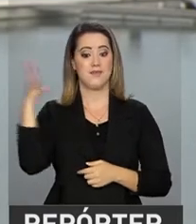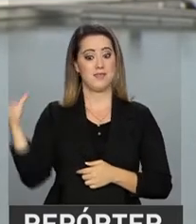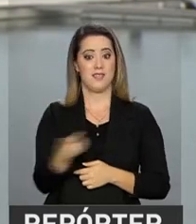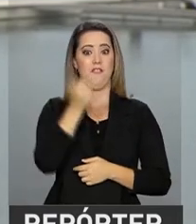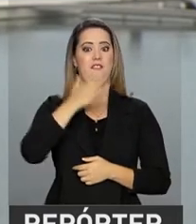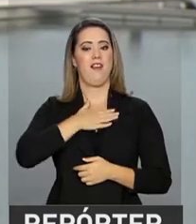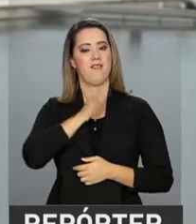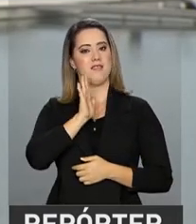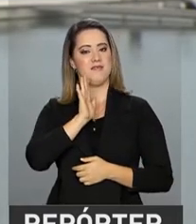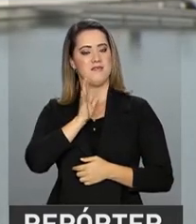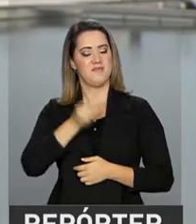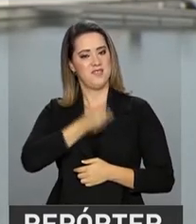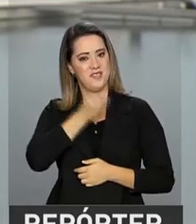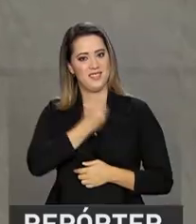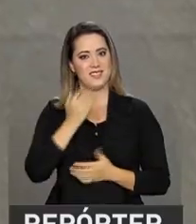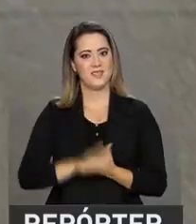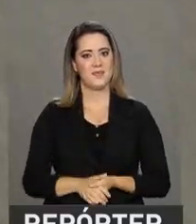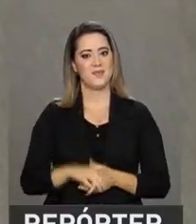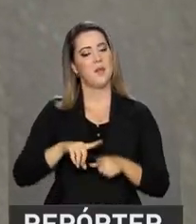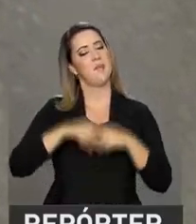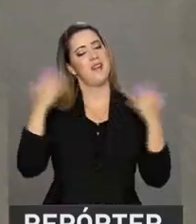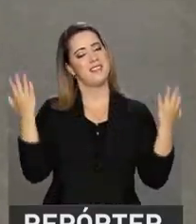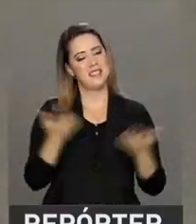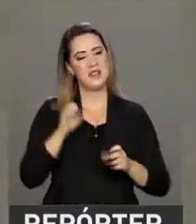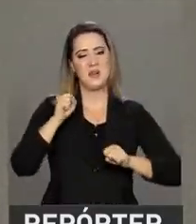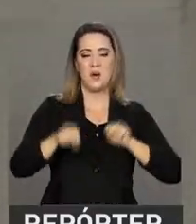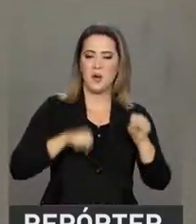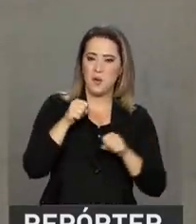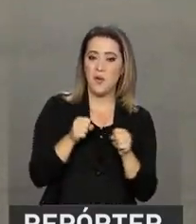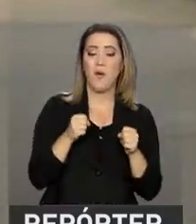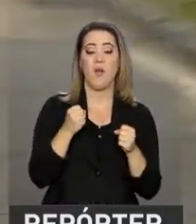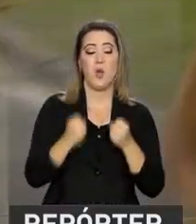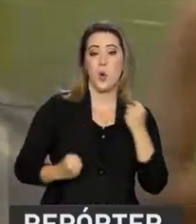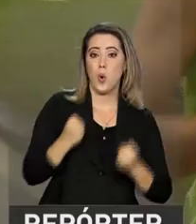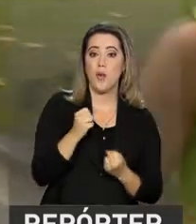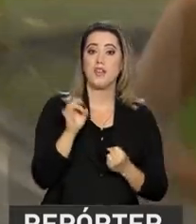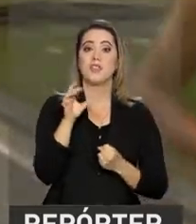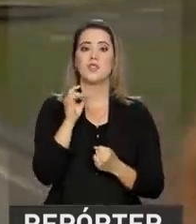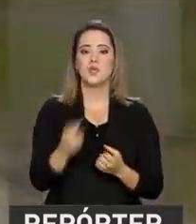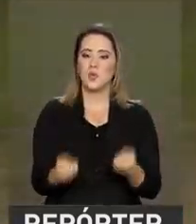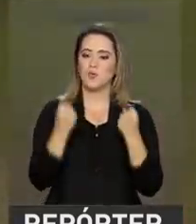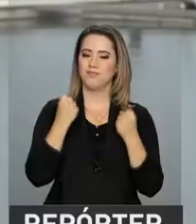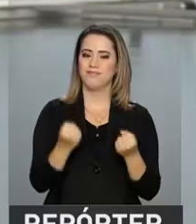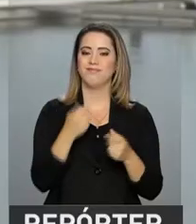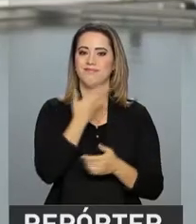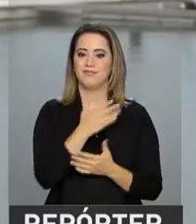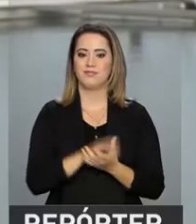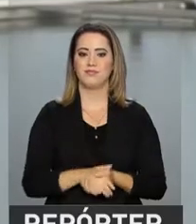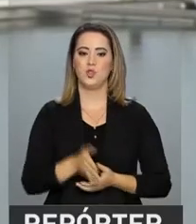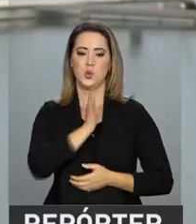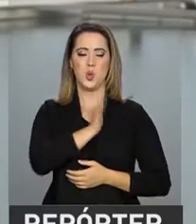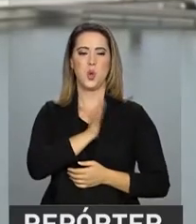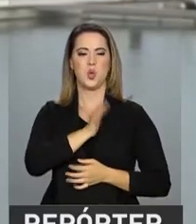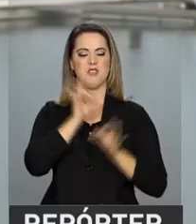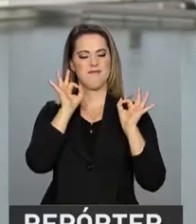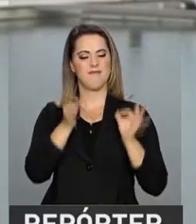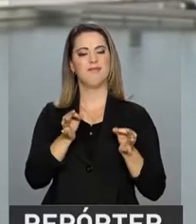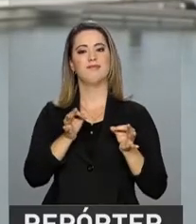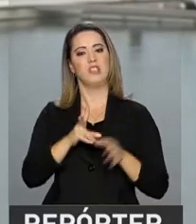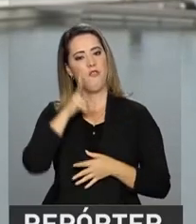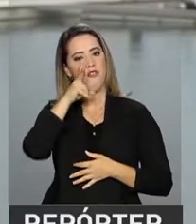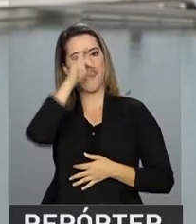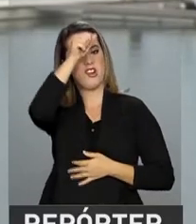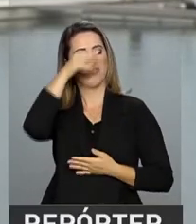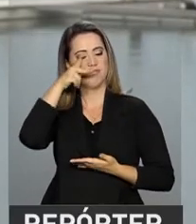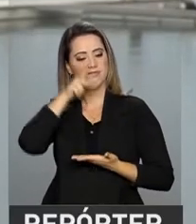agora é só se for por esporte por que o coração está saudável como nunca tá batendo forte